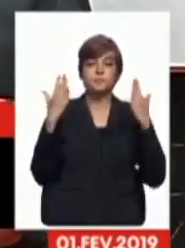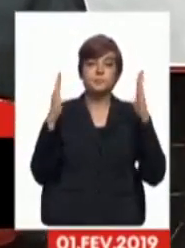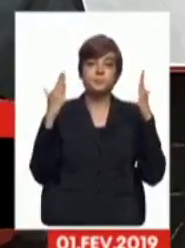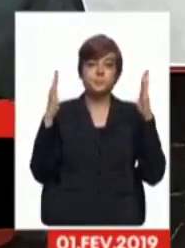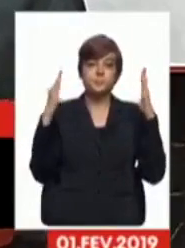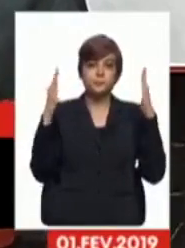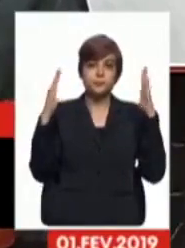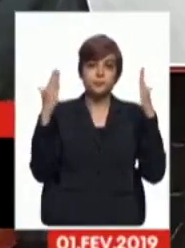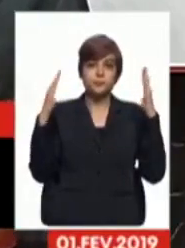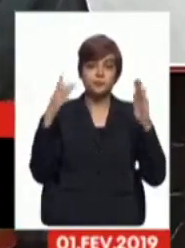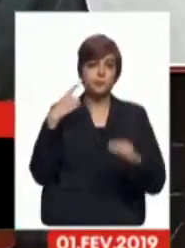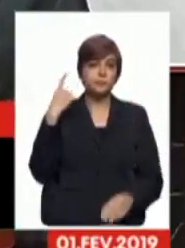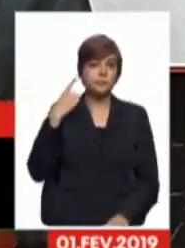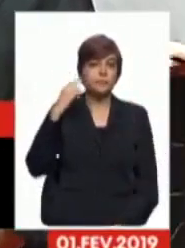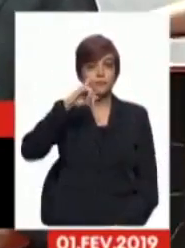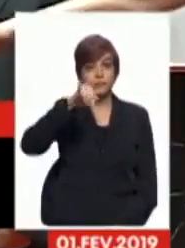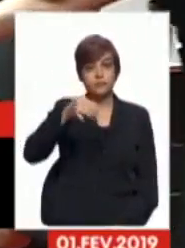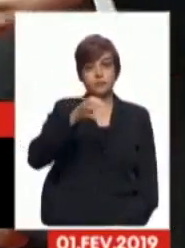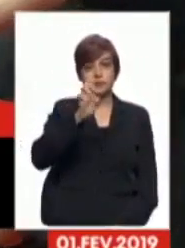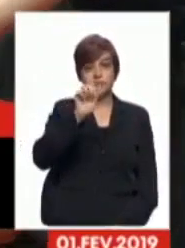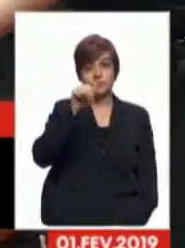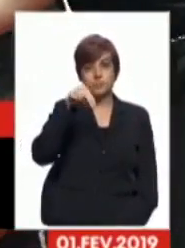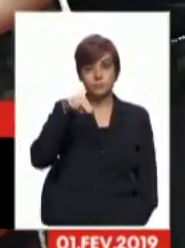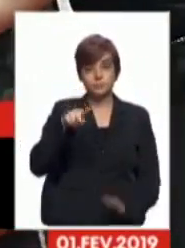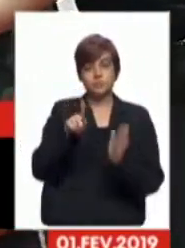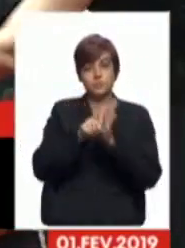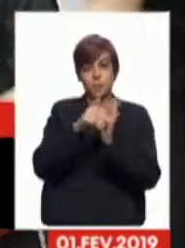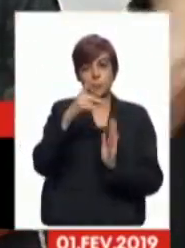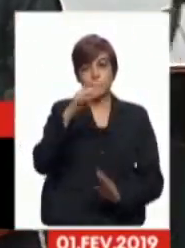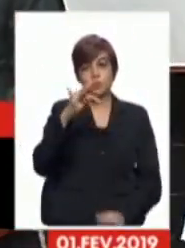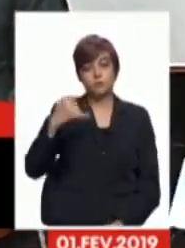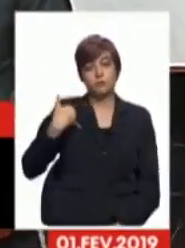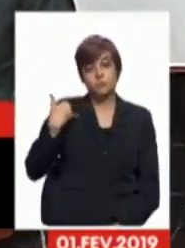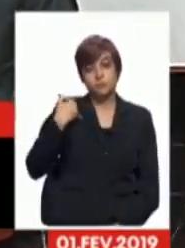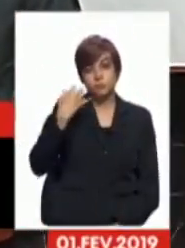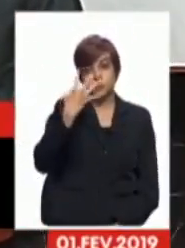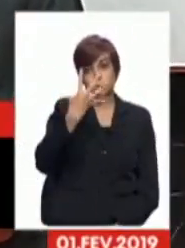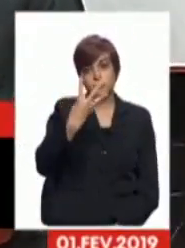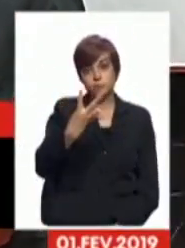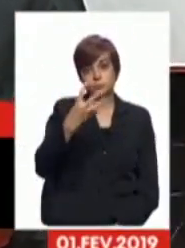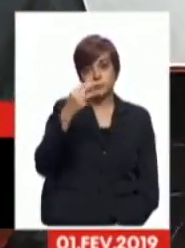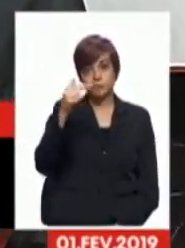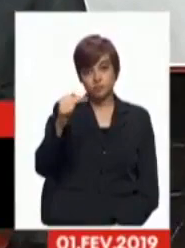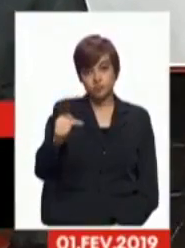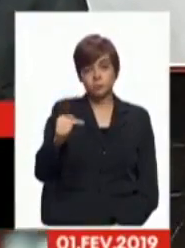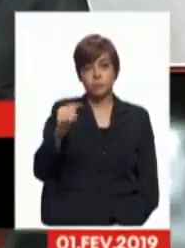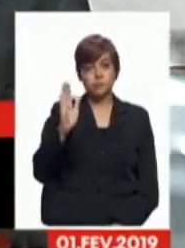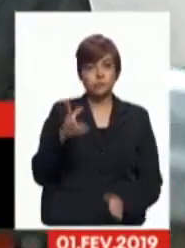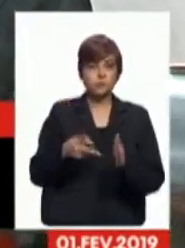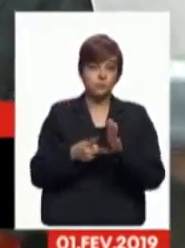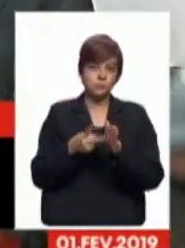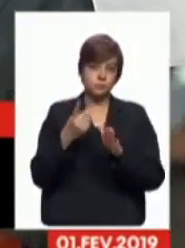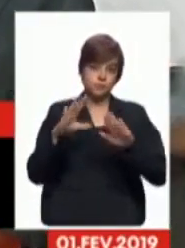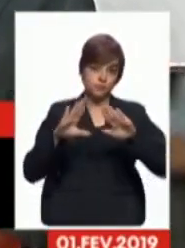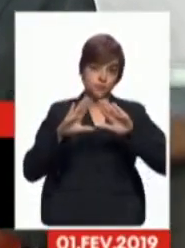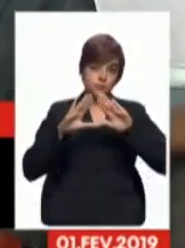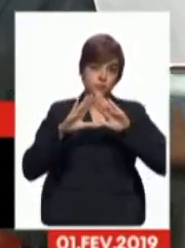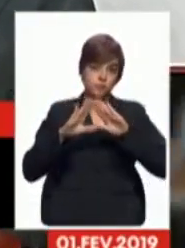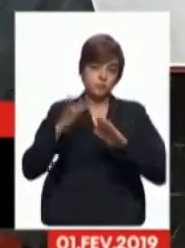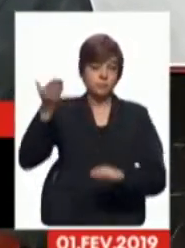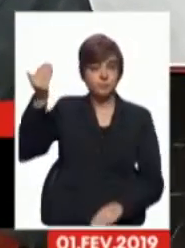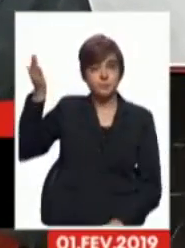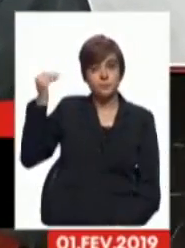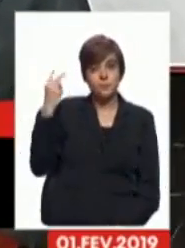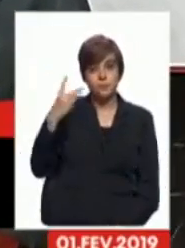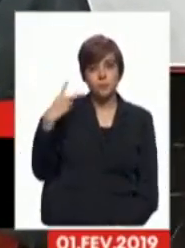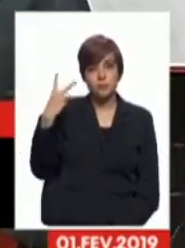Este foi o deputado Jean Freire, do PT. Ele que tem 47 anos, assume o 2º mandato. Ele foi vereador em